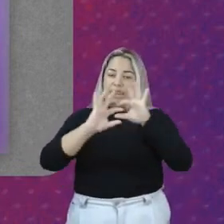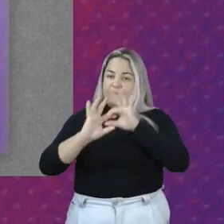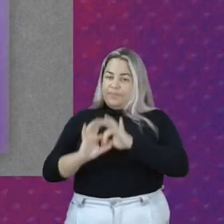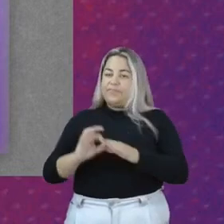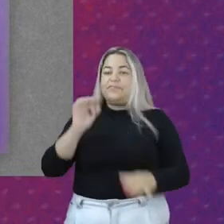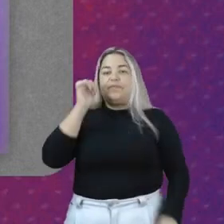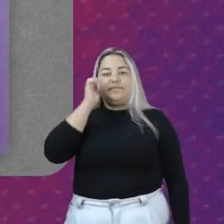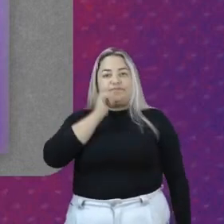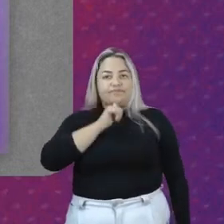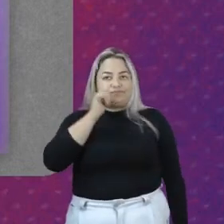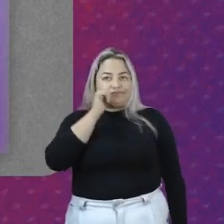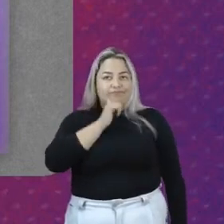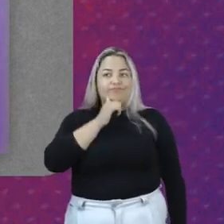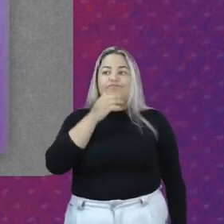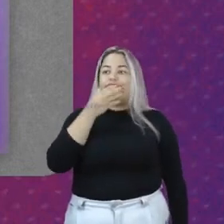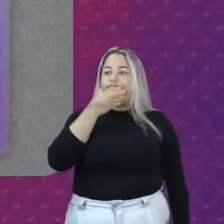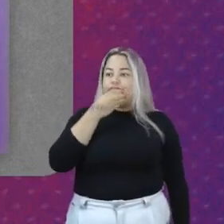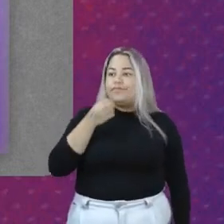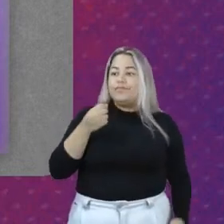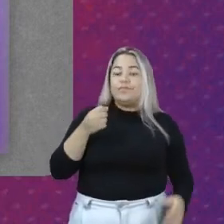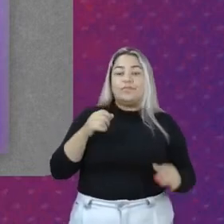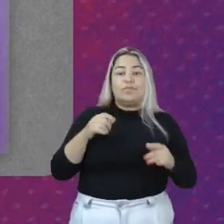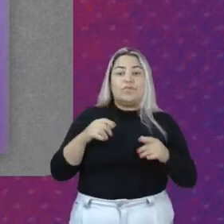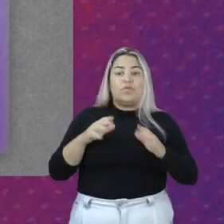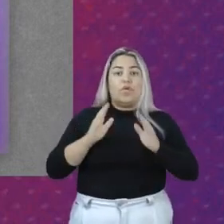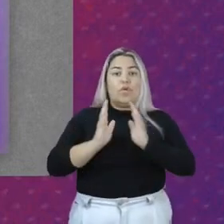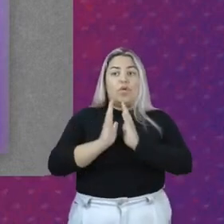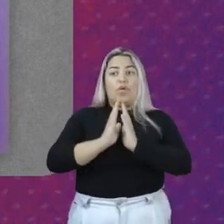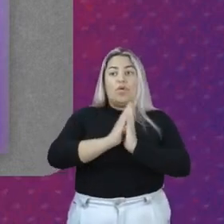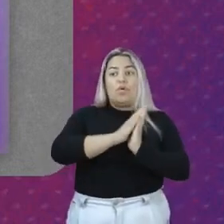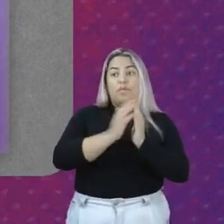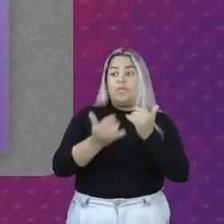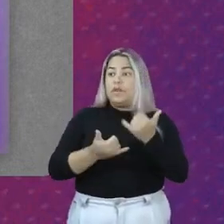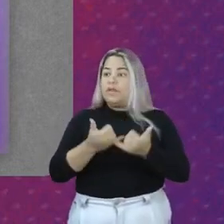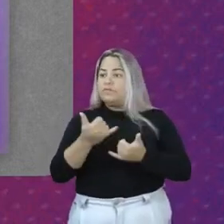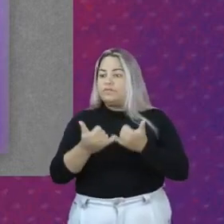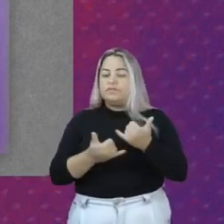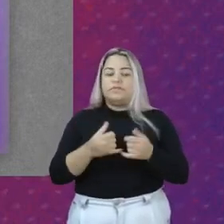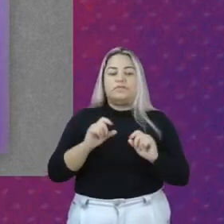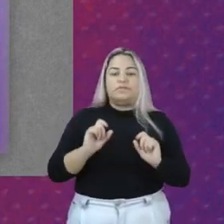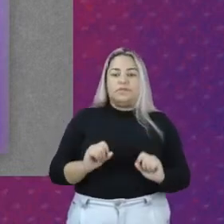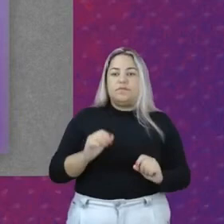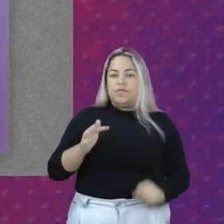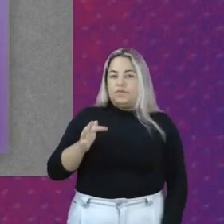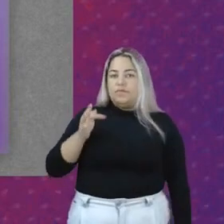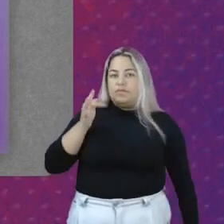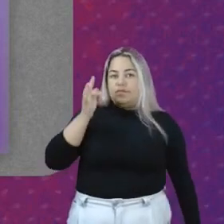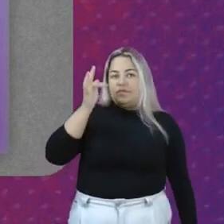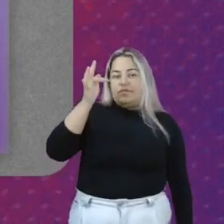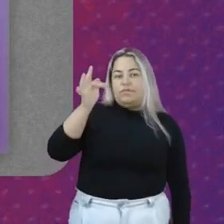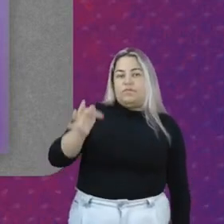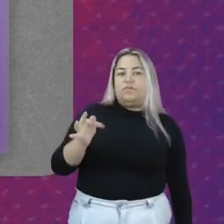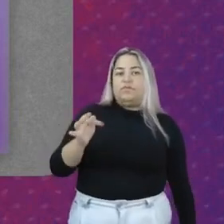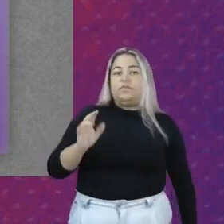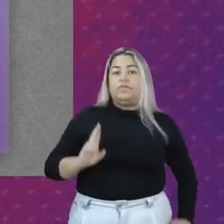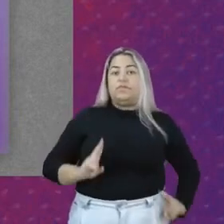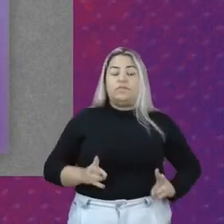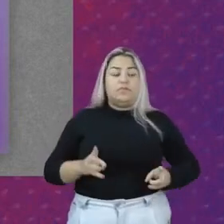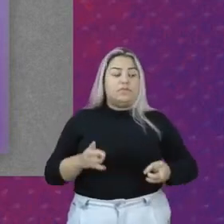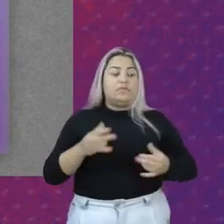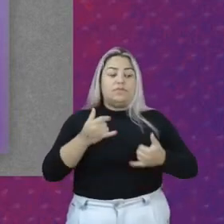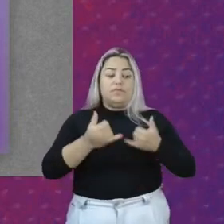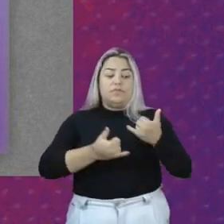as meninas e os meninos com brinquedos que são determinantes do que vai ser esse trabalho no futuro. As meninas sempre com